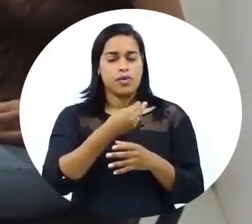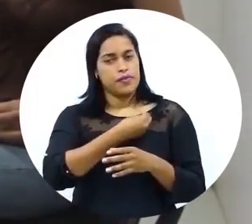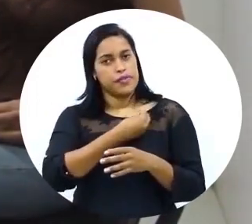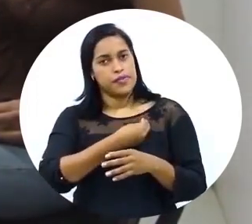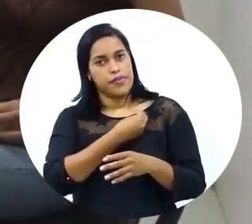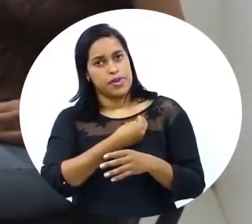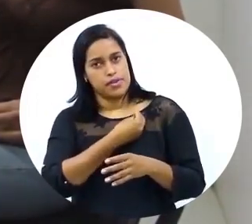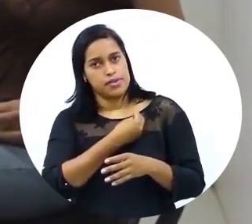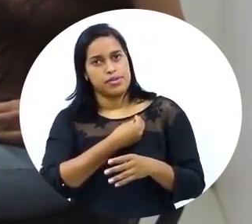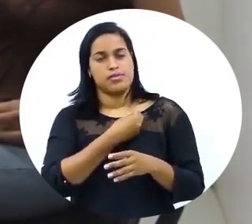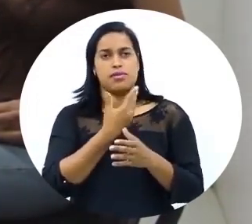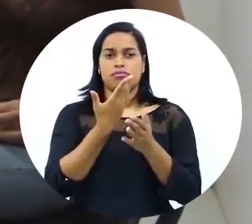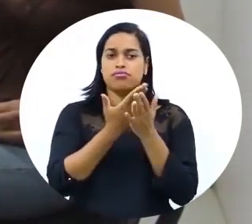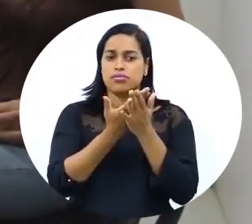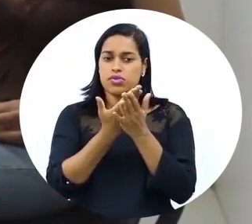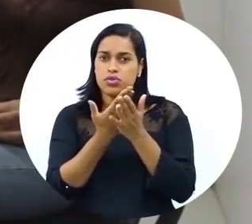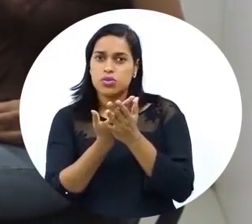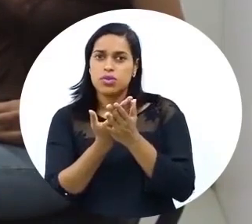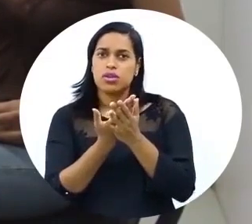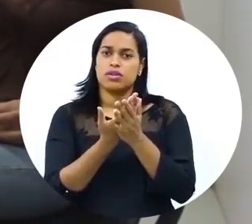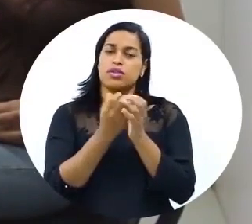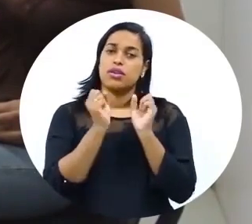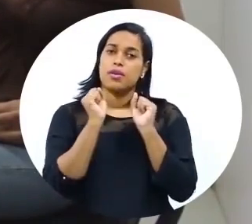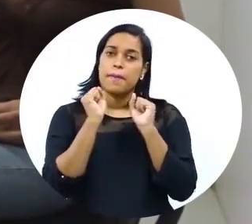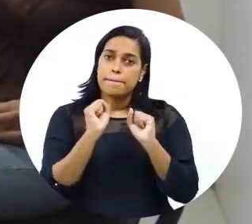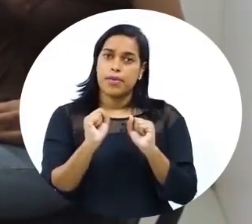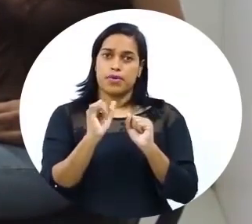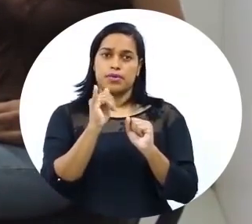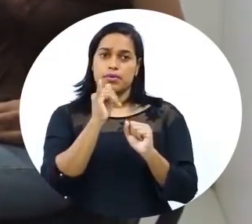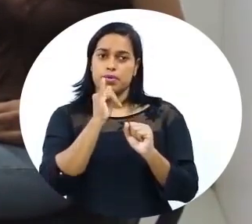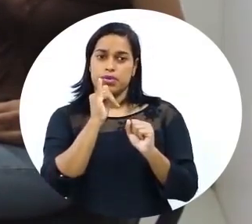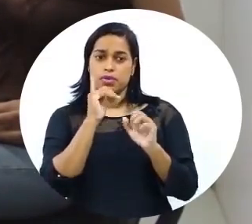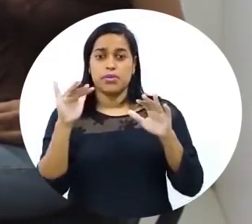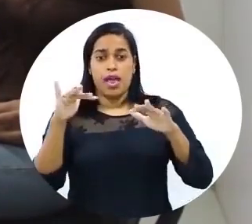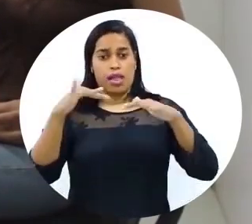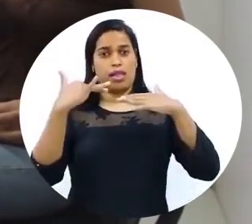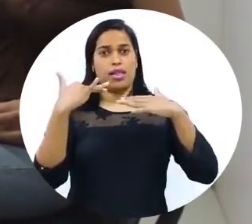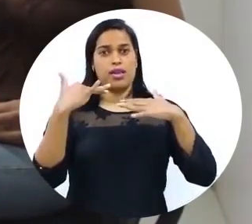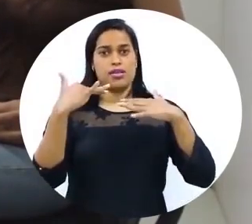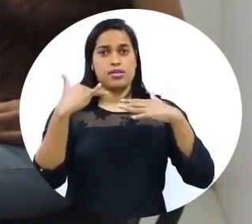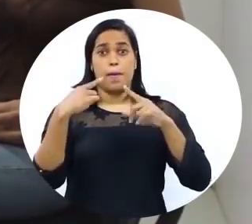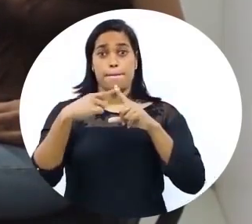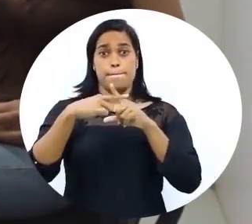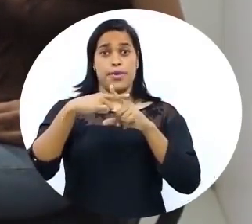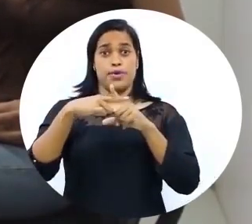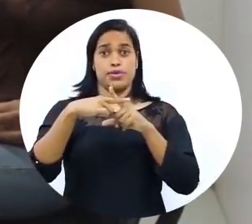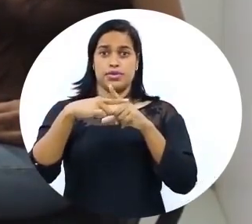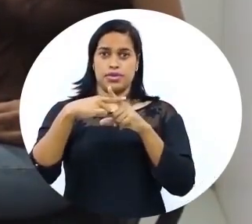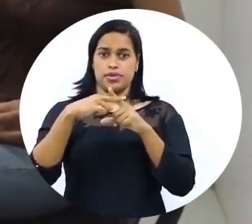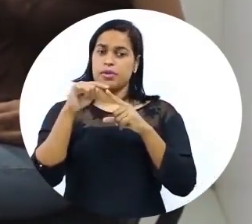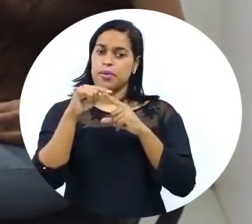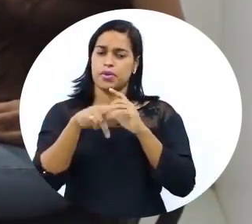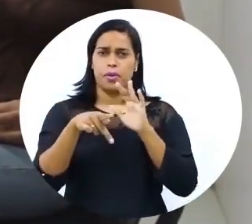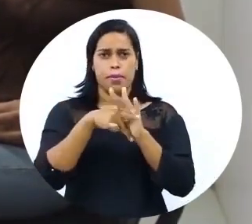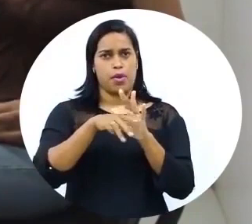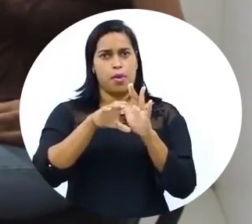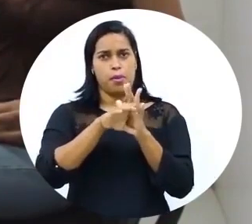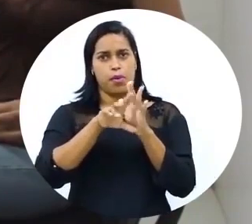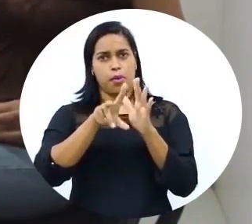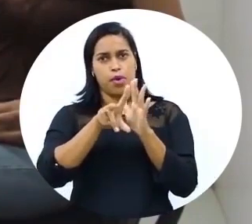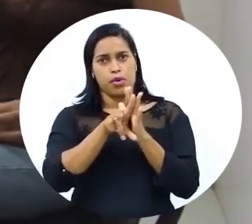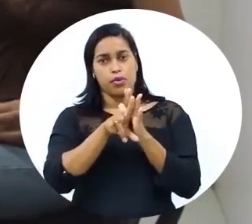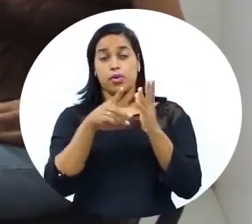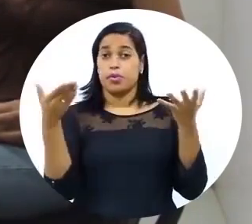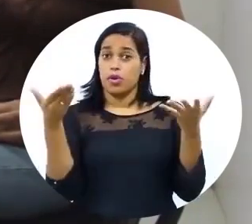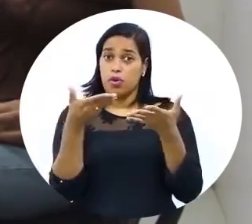que o estudante pode fazer para chamar atenção positivamente para seu currículo? Porque os